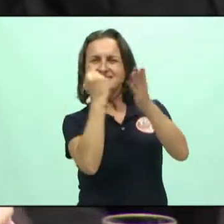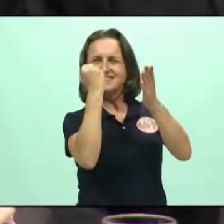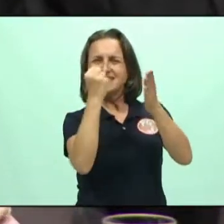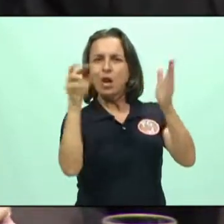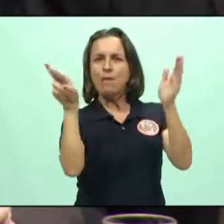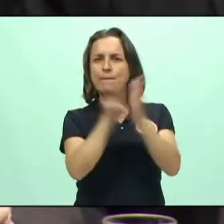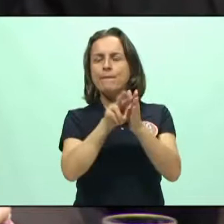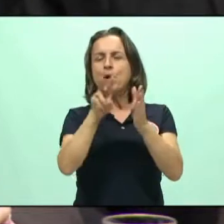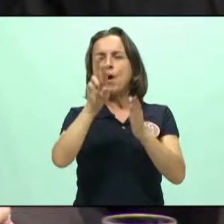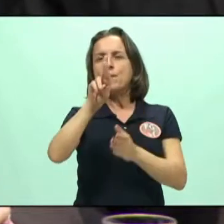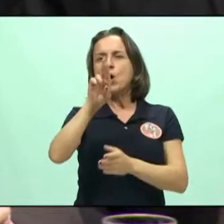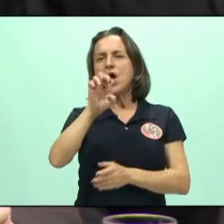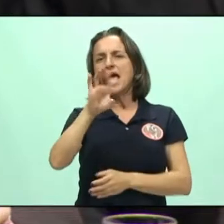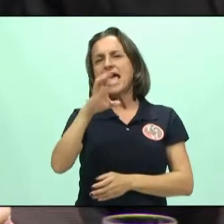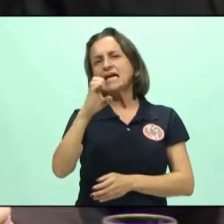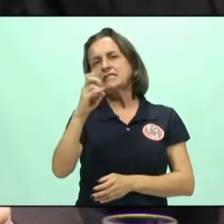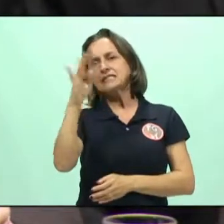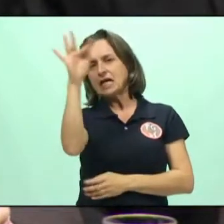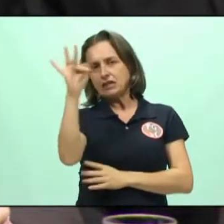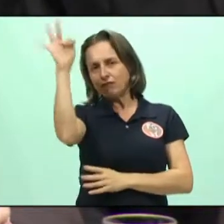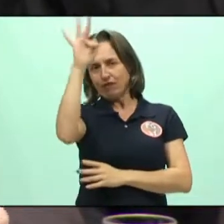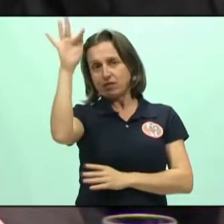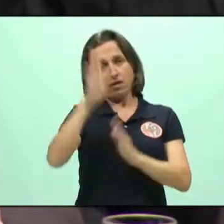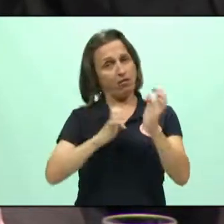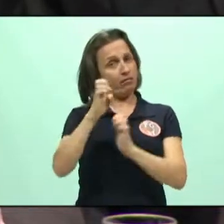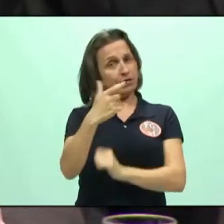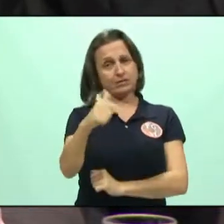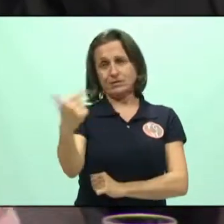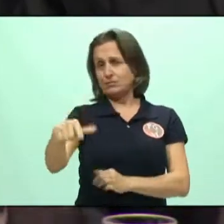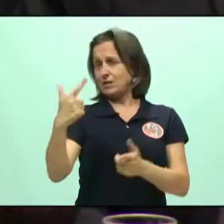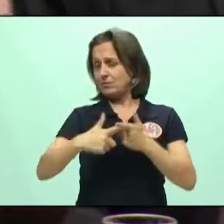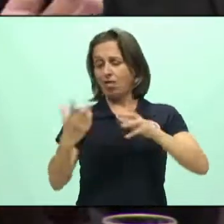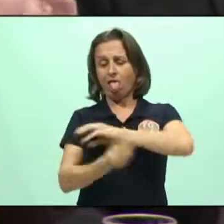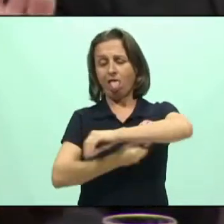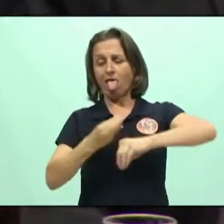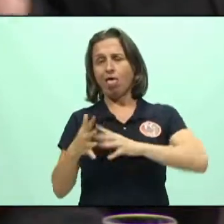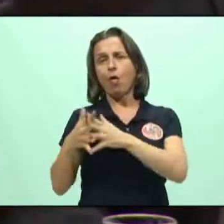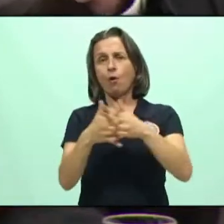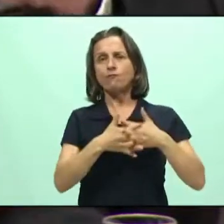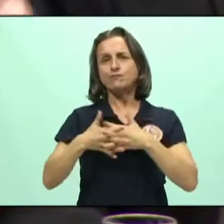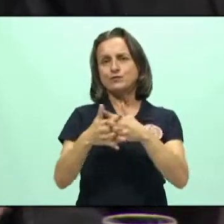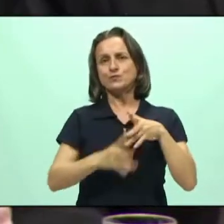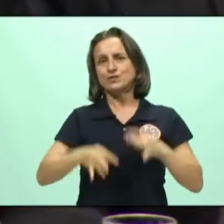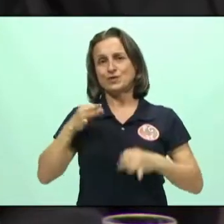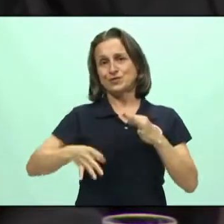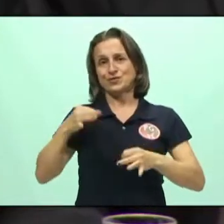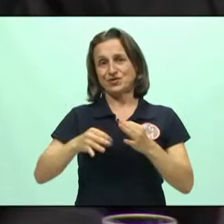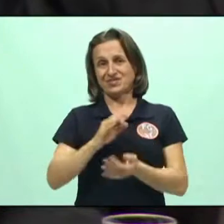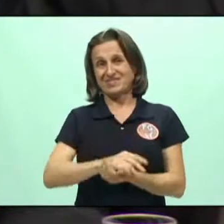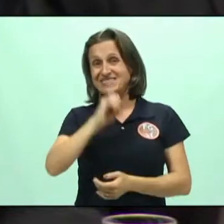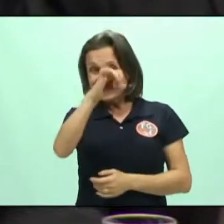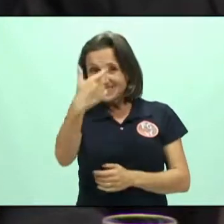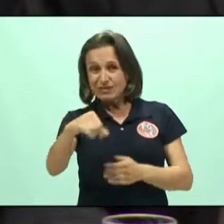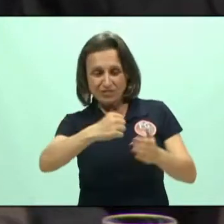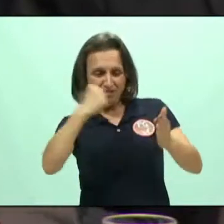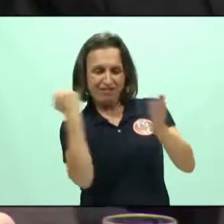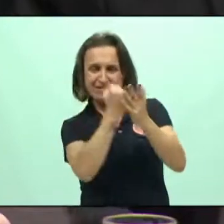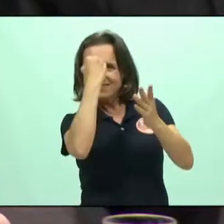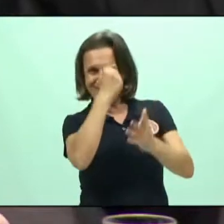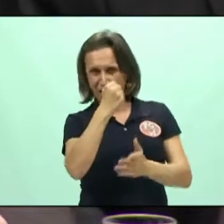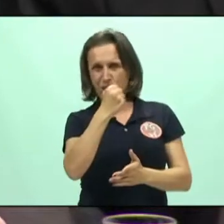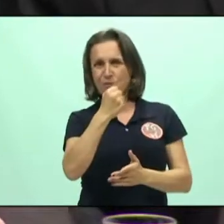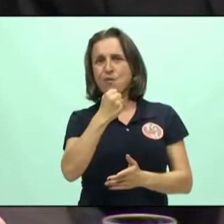Federal e a empresa não tem porque tava enrolada na justiça com outros processos sem esse selo o Semasa não podia dar o aditivo para empresa